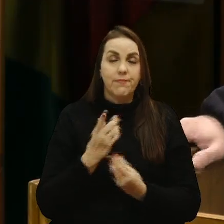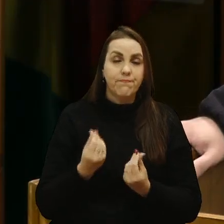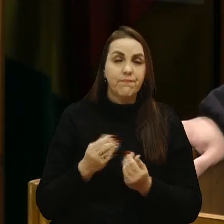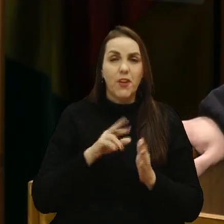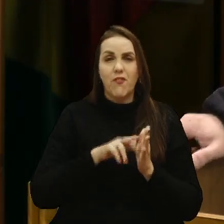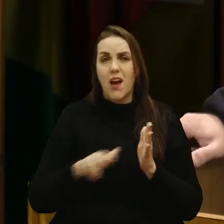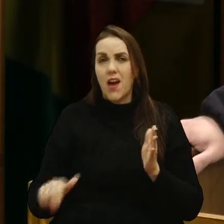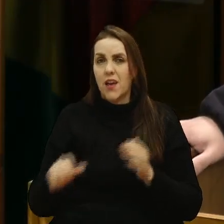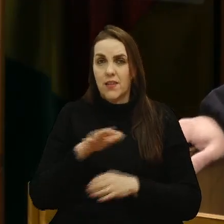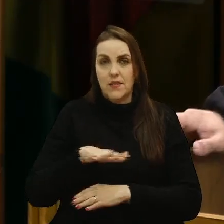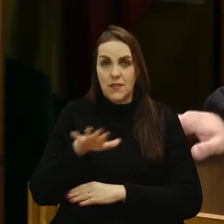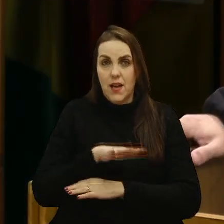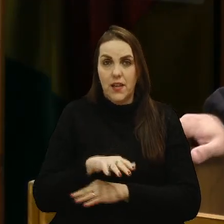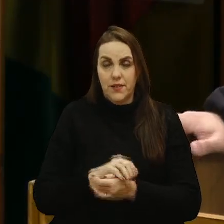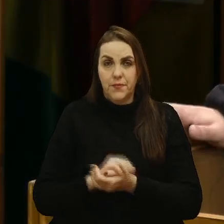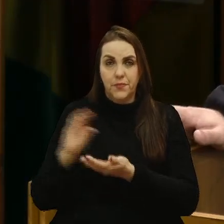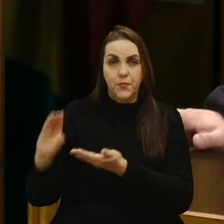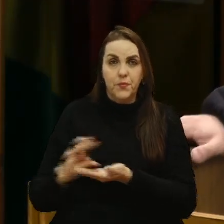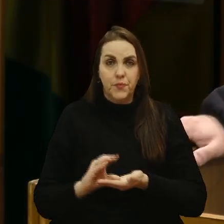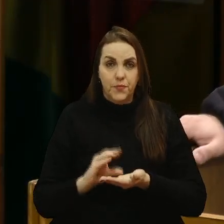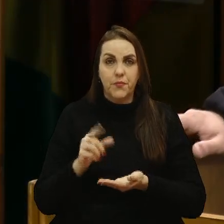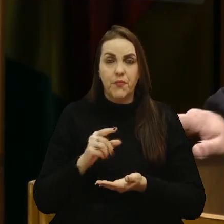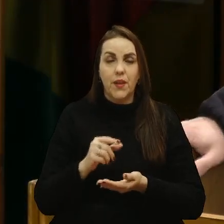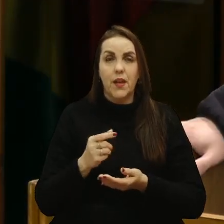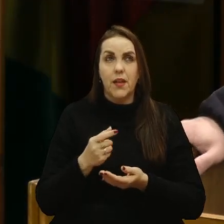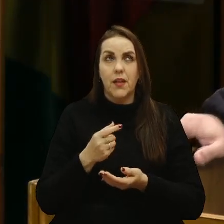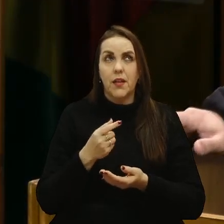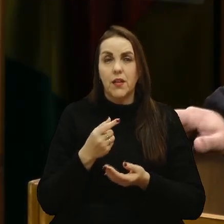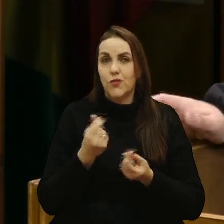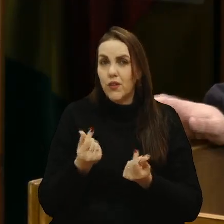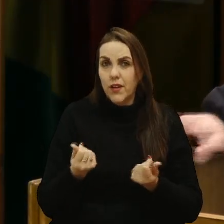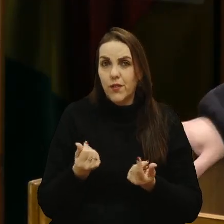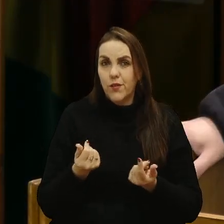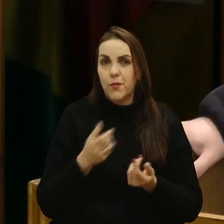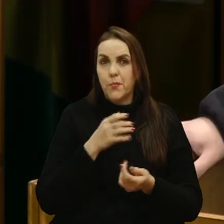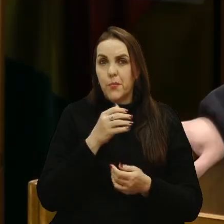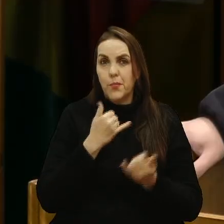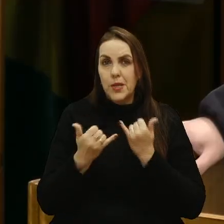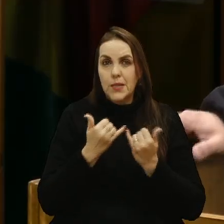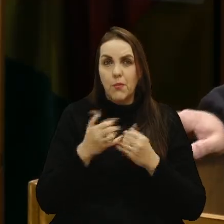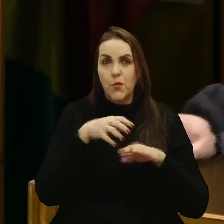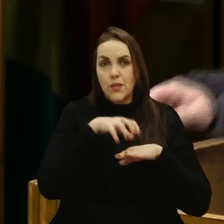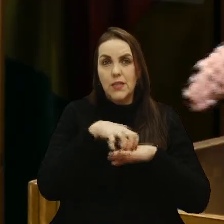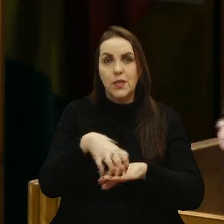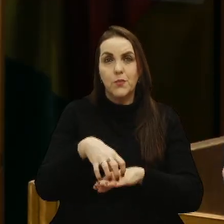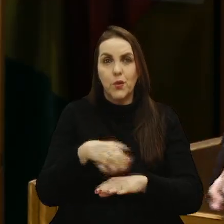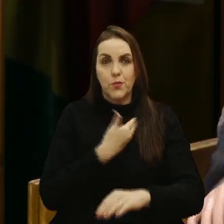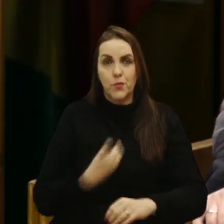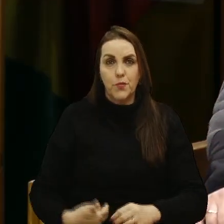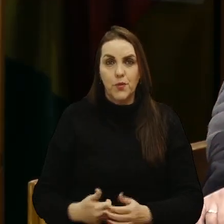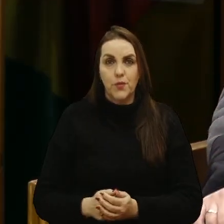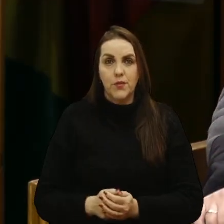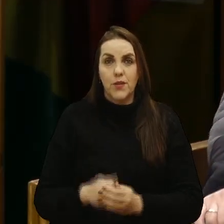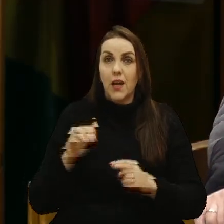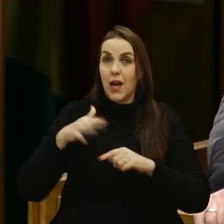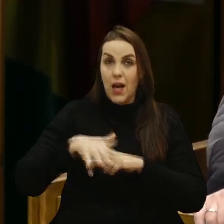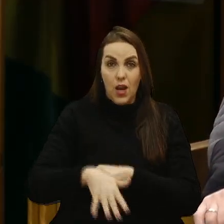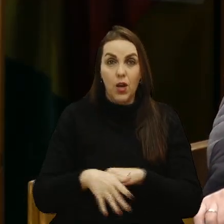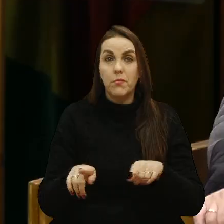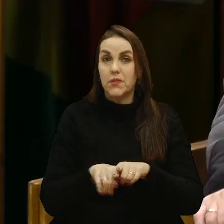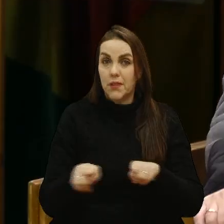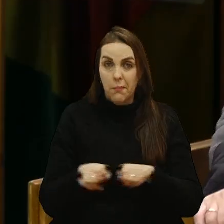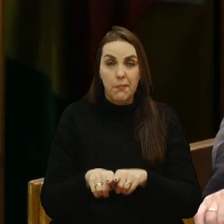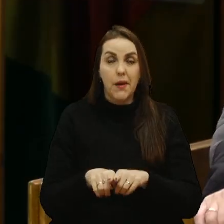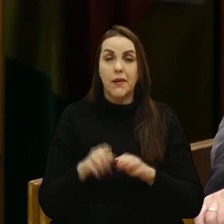diversas áreas. O subsídio cruzado do Correio é aplicado, por exemplo, no transporte público. Galópolis também é deficitária